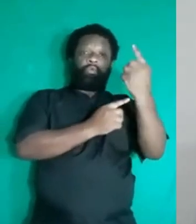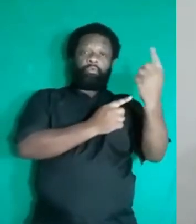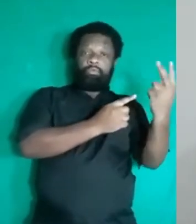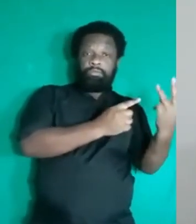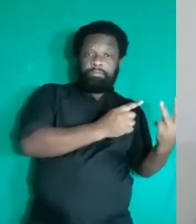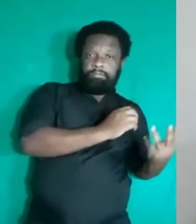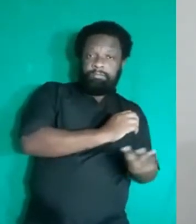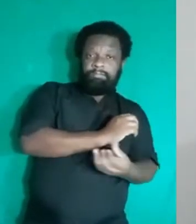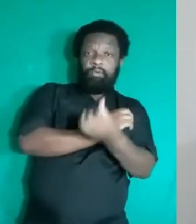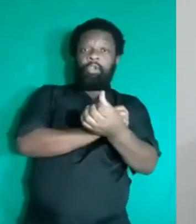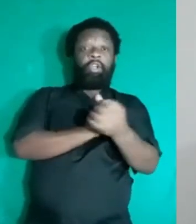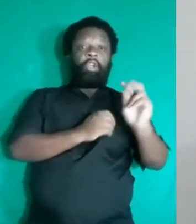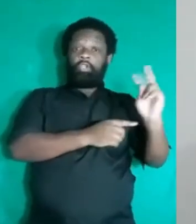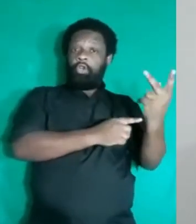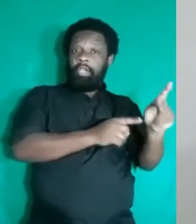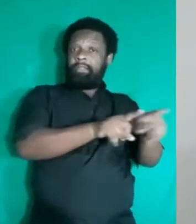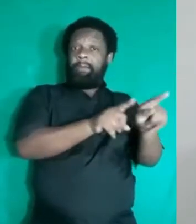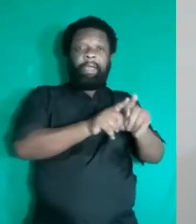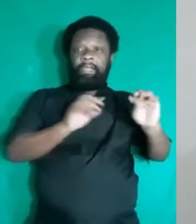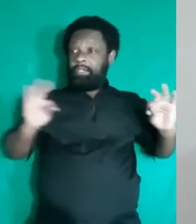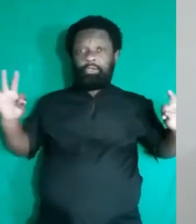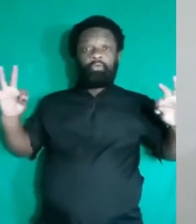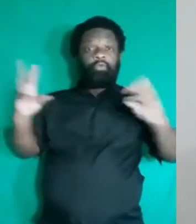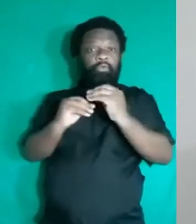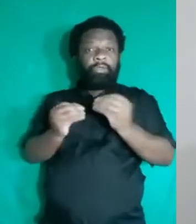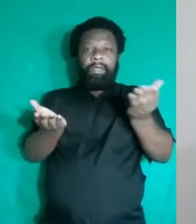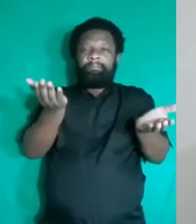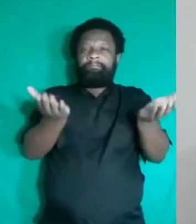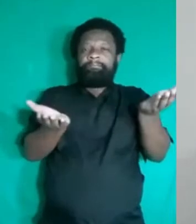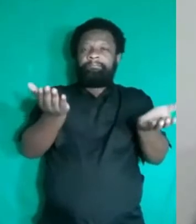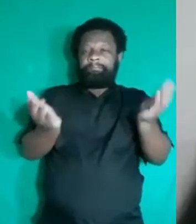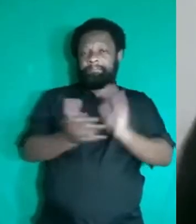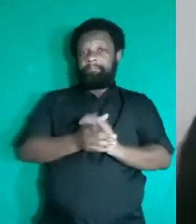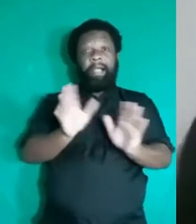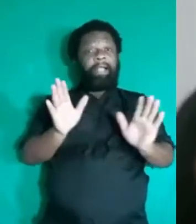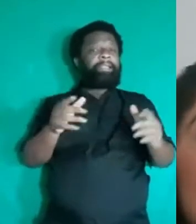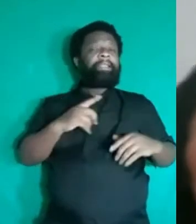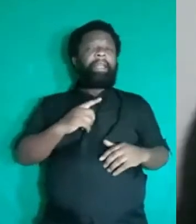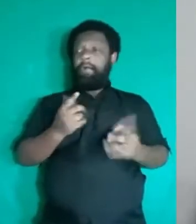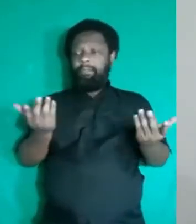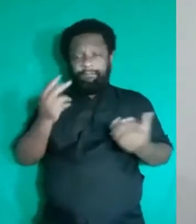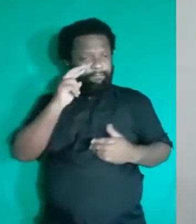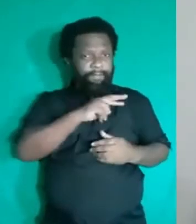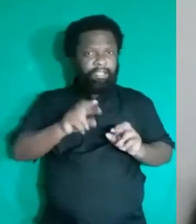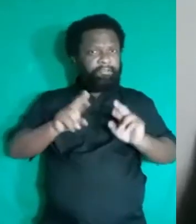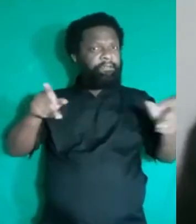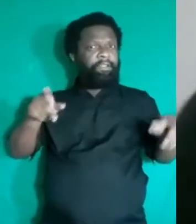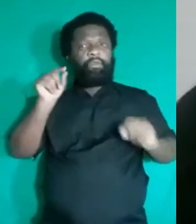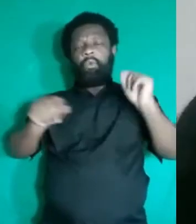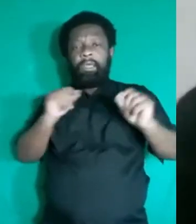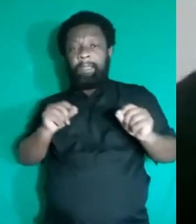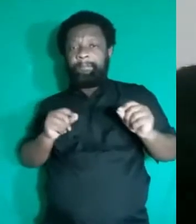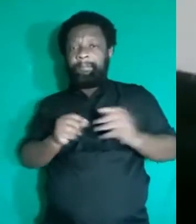7, 8. O oxigênio, 1, 2, 3, 4, 5, 6, 7, 8. O hidrogênio também estabilizado. Todo mundo estabilizado,